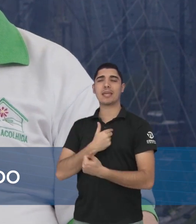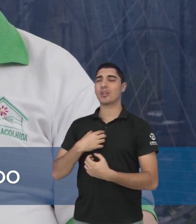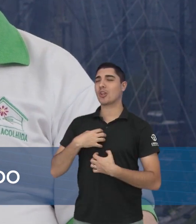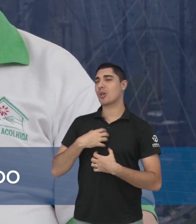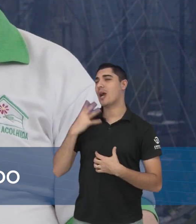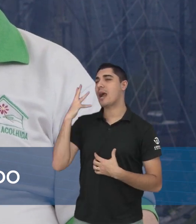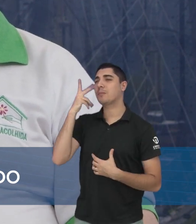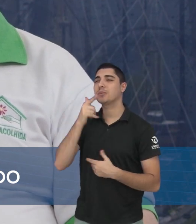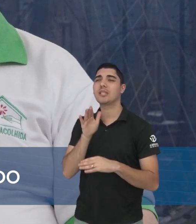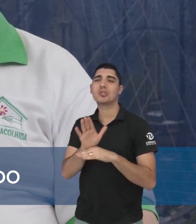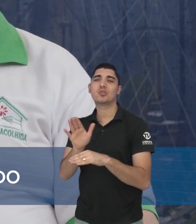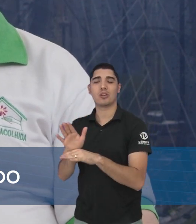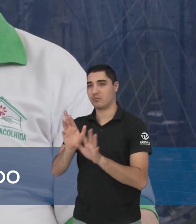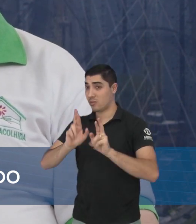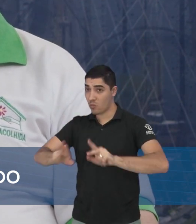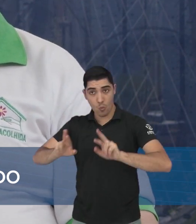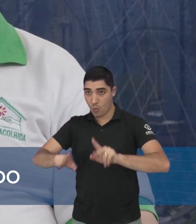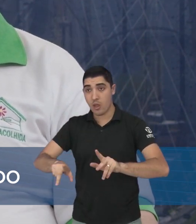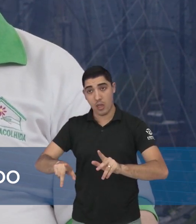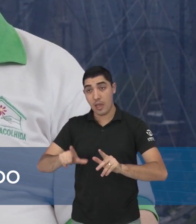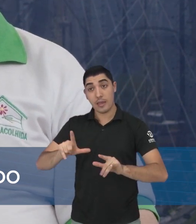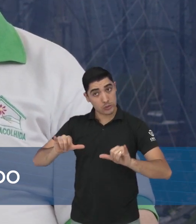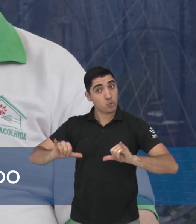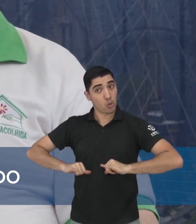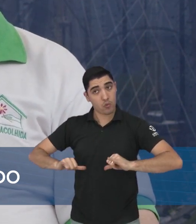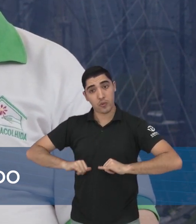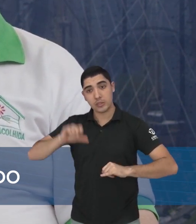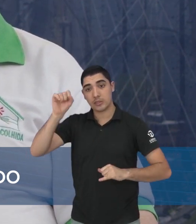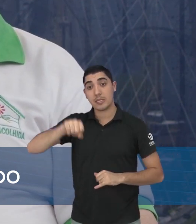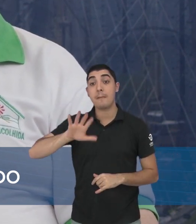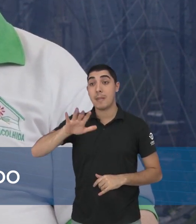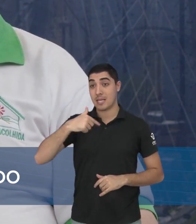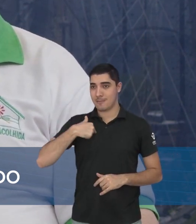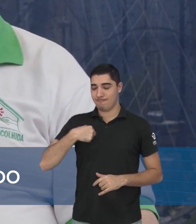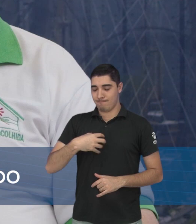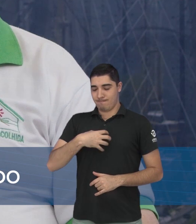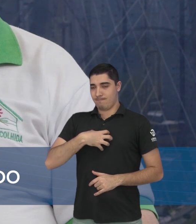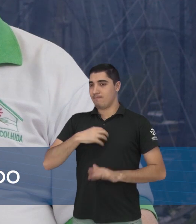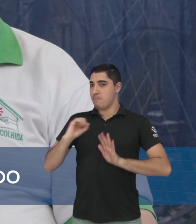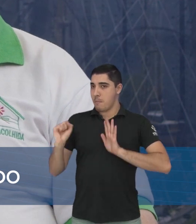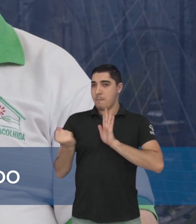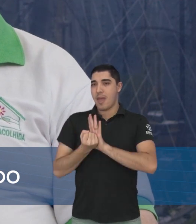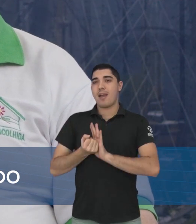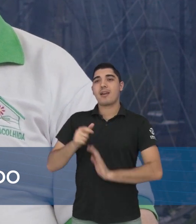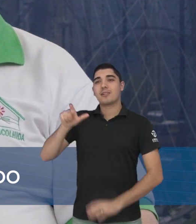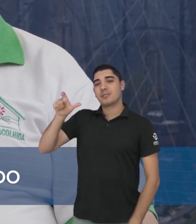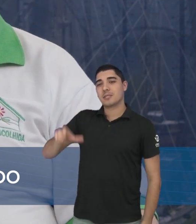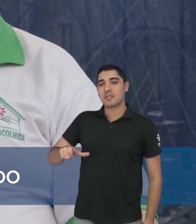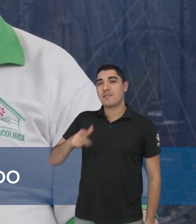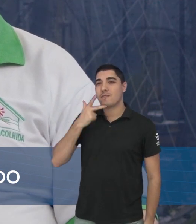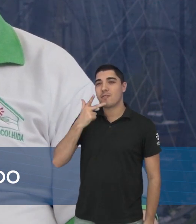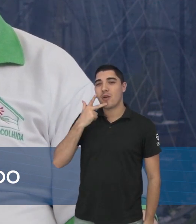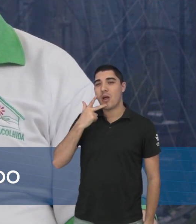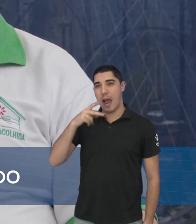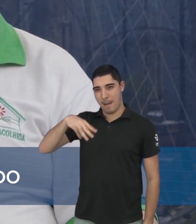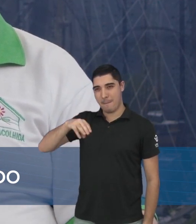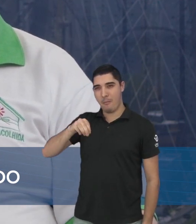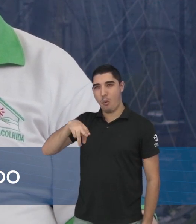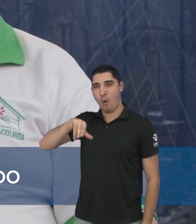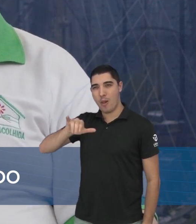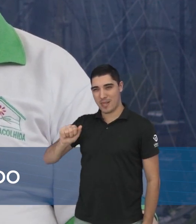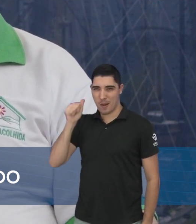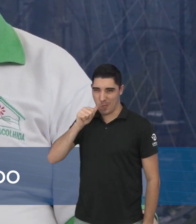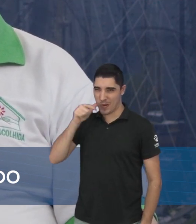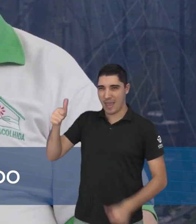você colocou, mas a ideia é o seguinte, que marcou muito quando a Mônica falou, pouco com Deus é